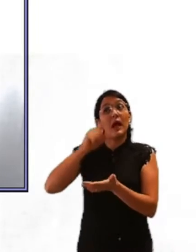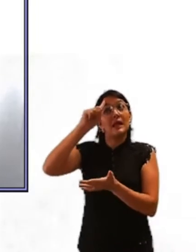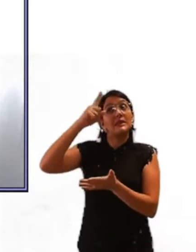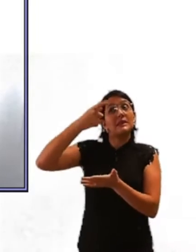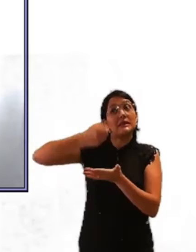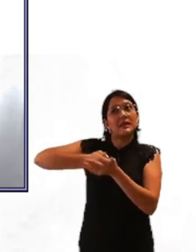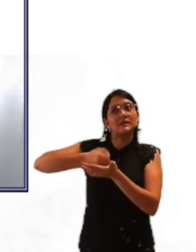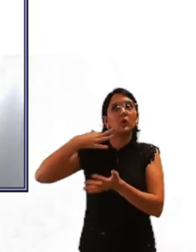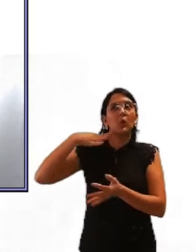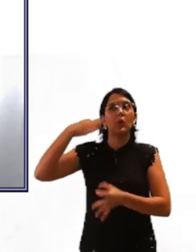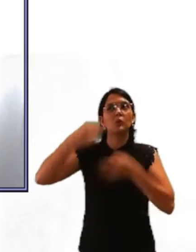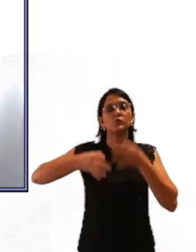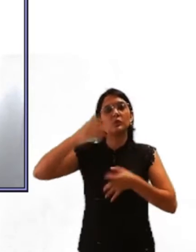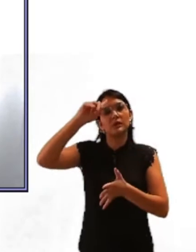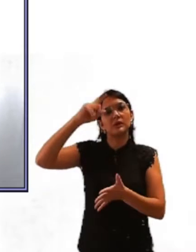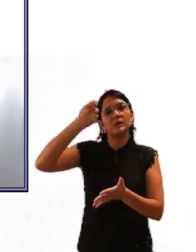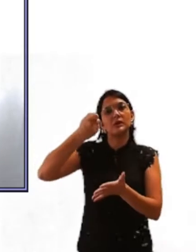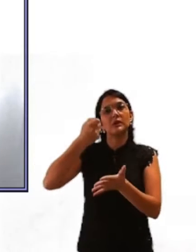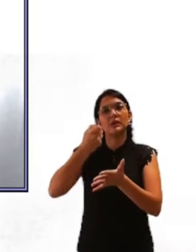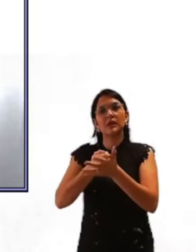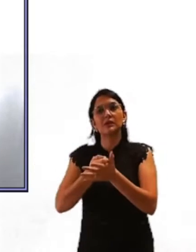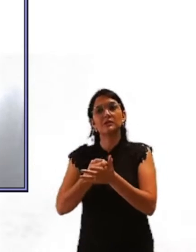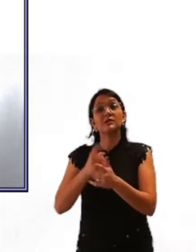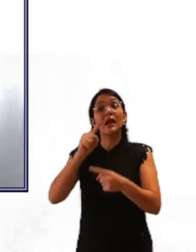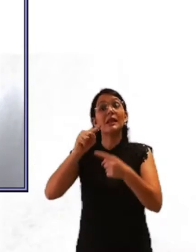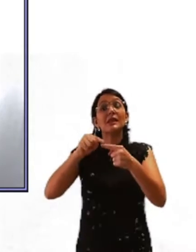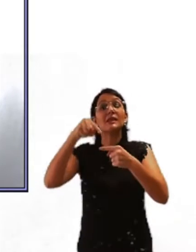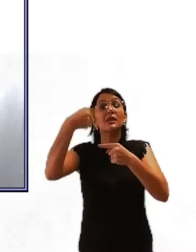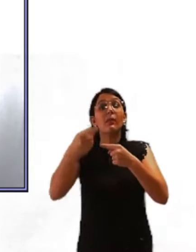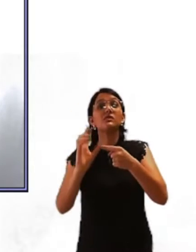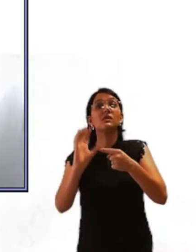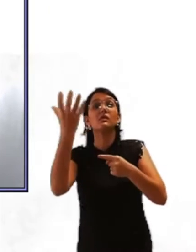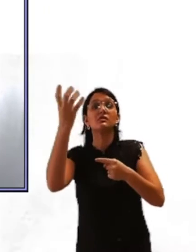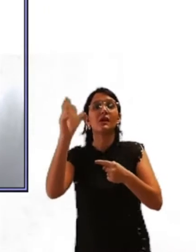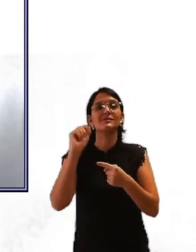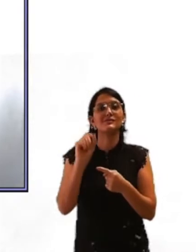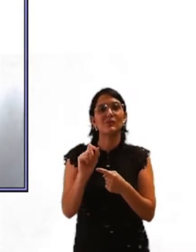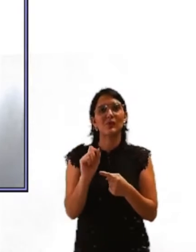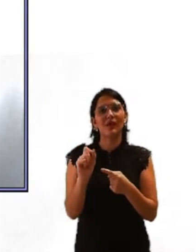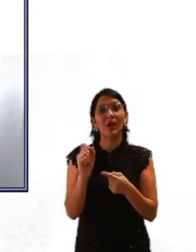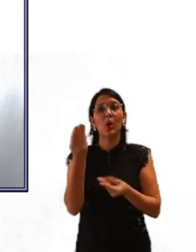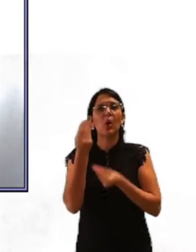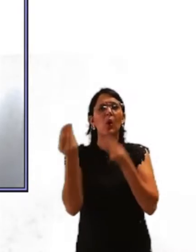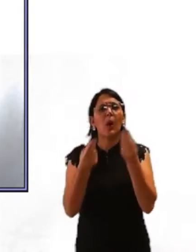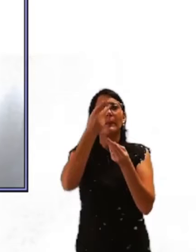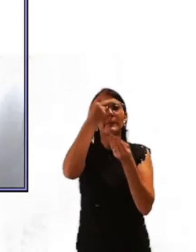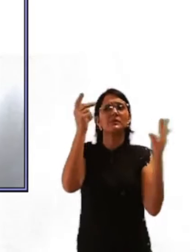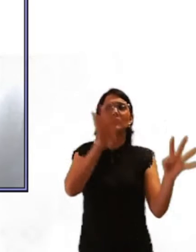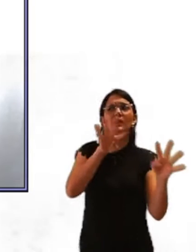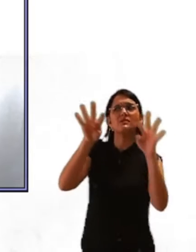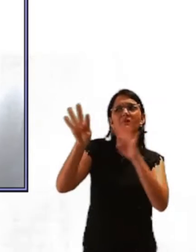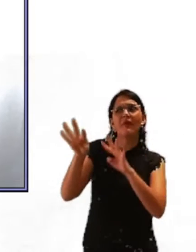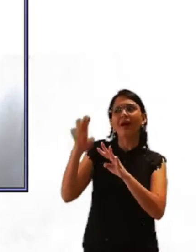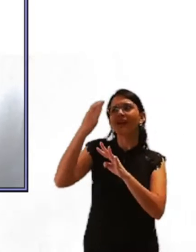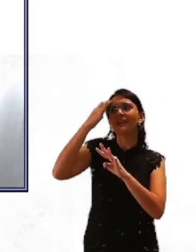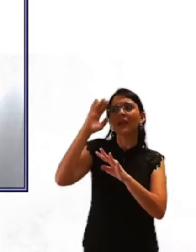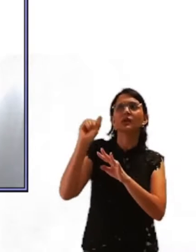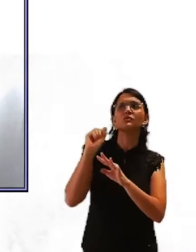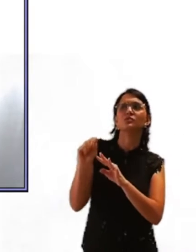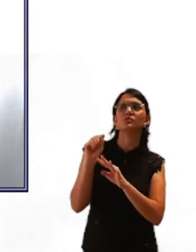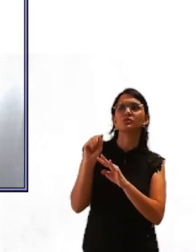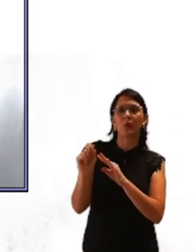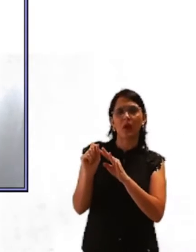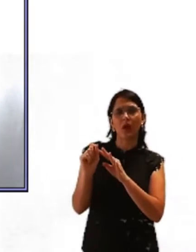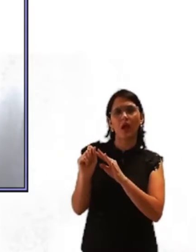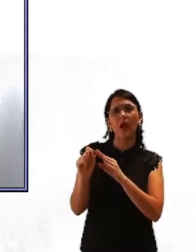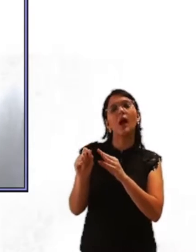vista econômico, né, o impacto econômico de uma decisão judicial. Isso poderia ser analisado também numa ideia de